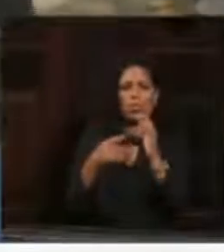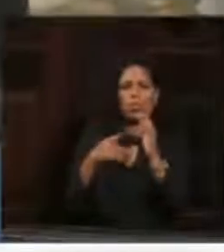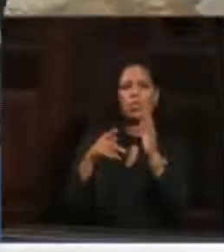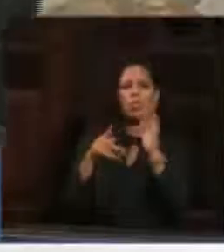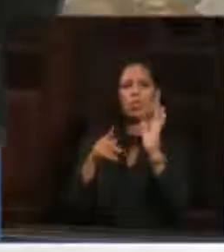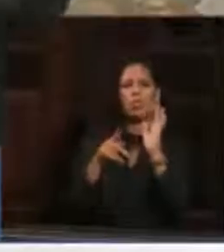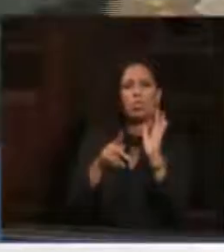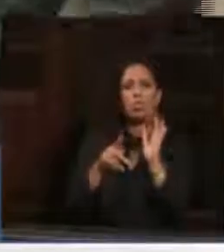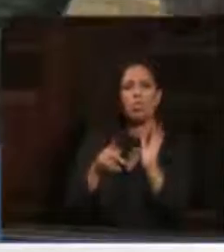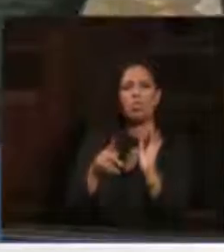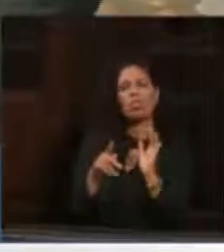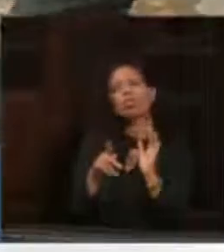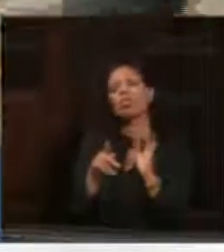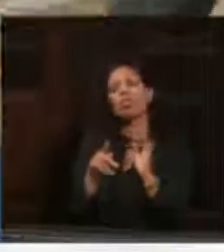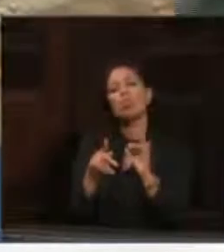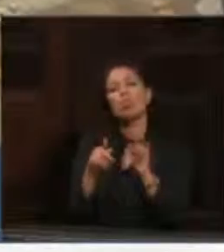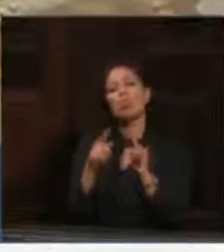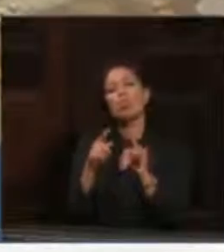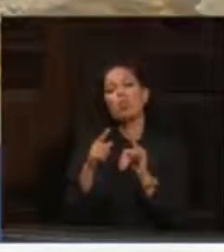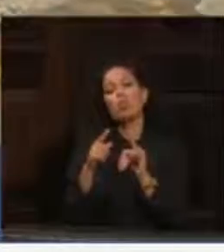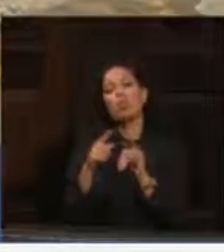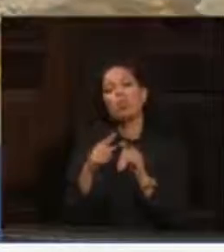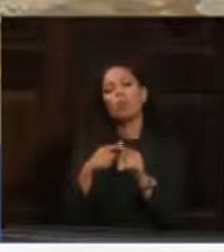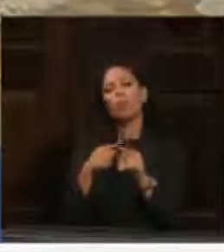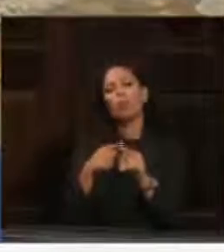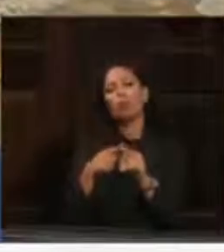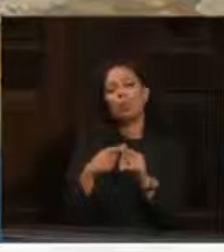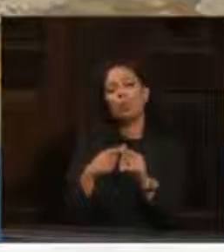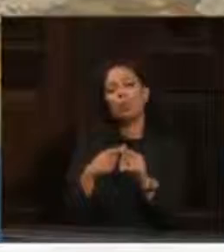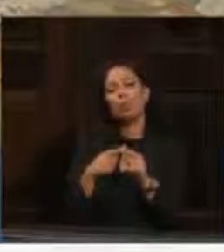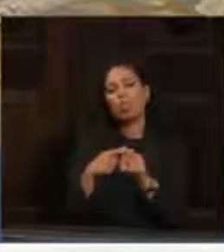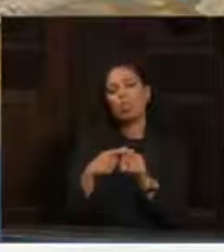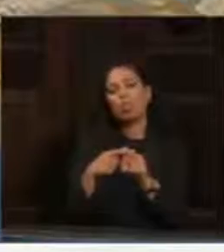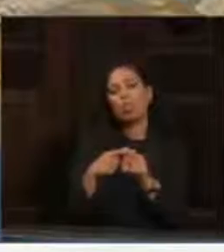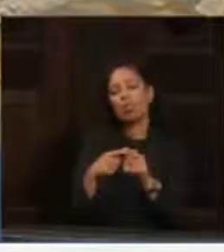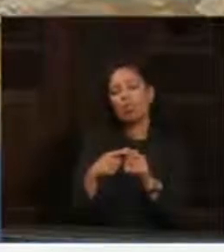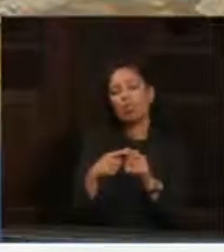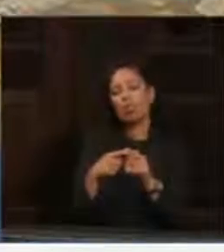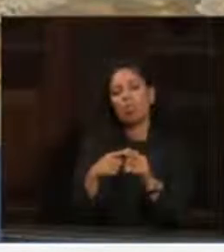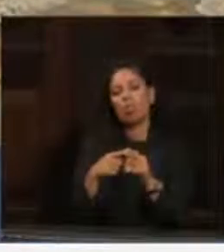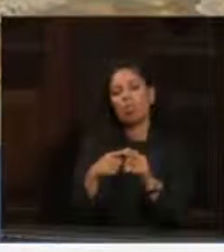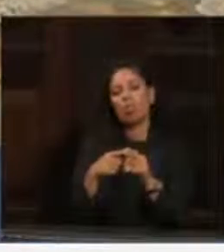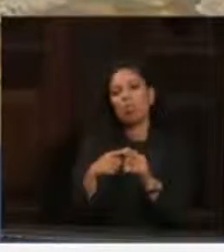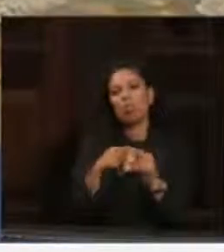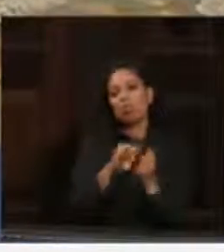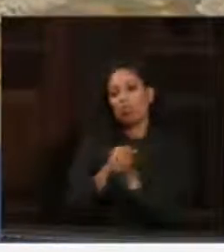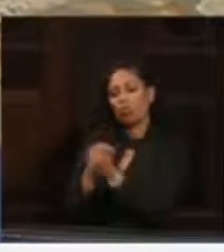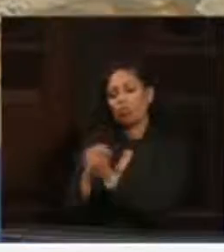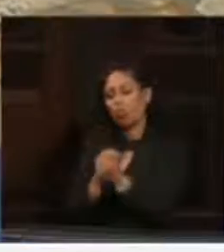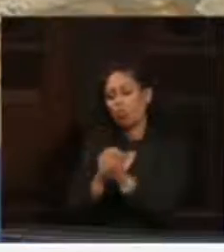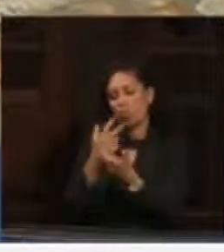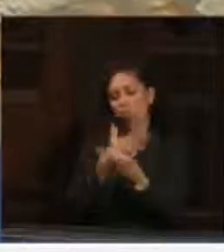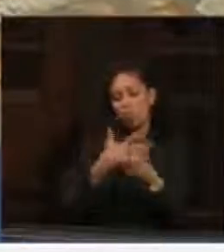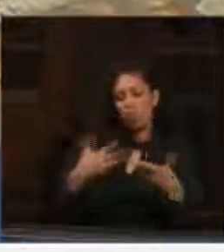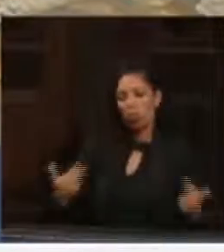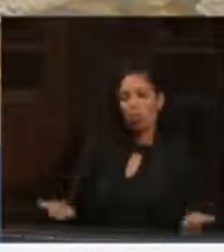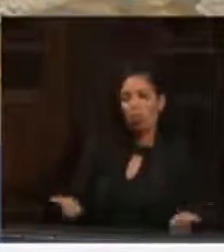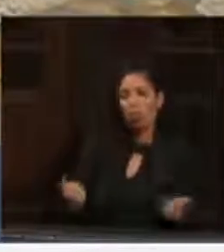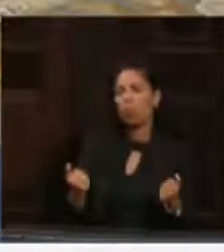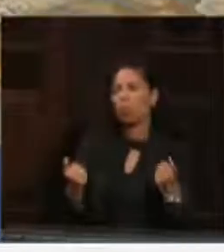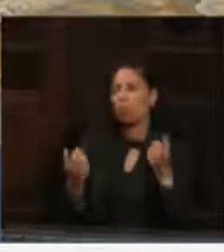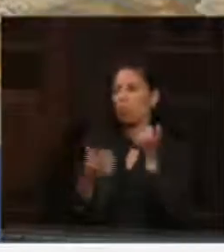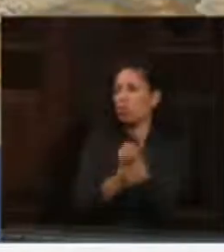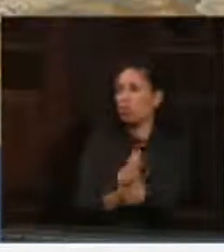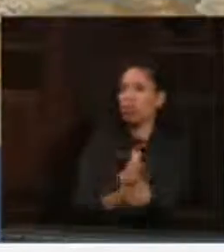pública que seja constituído, inclusive, de outras ações, que não só a